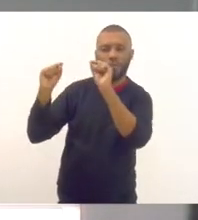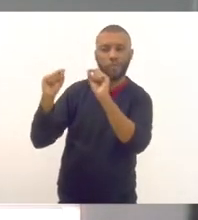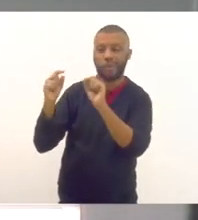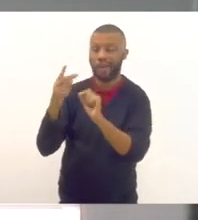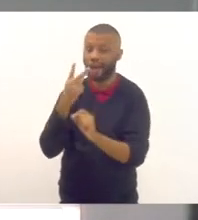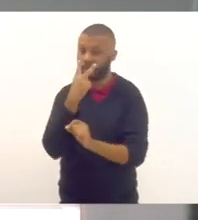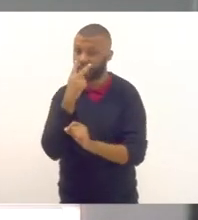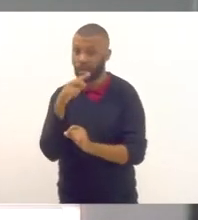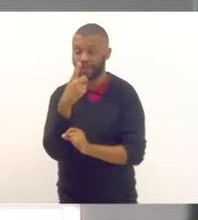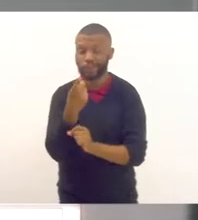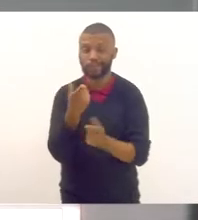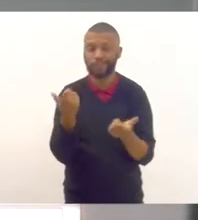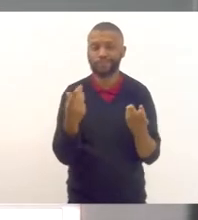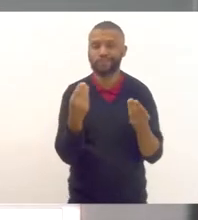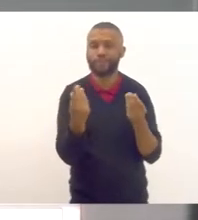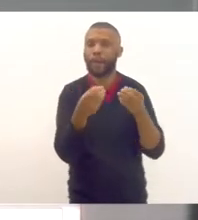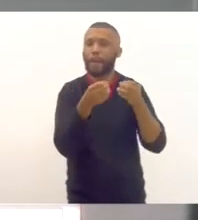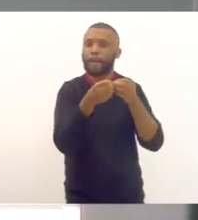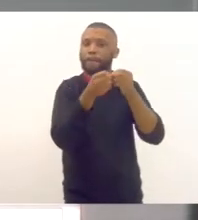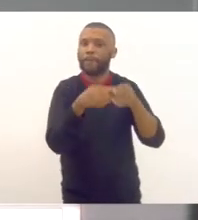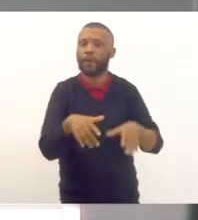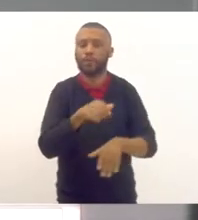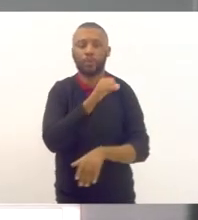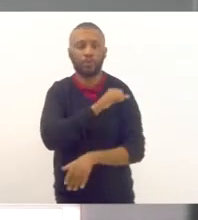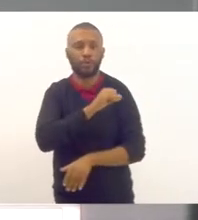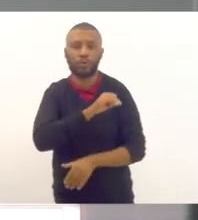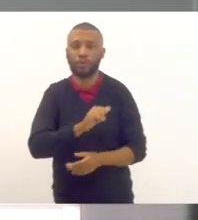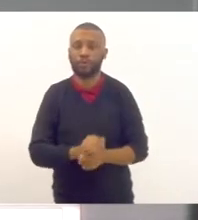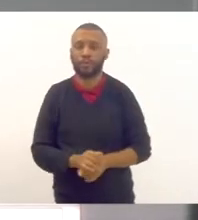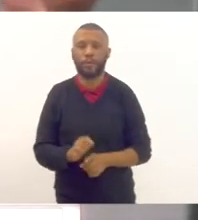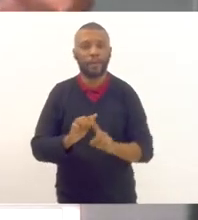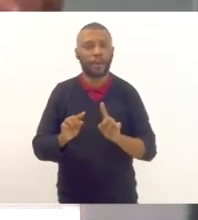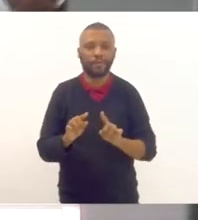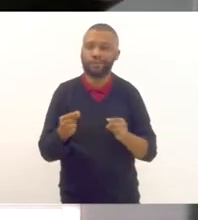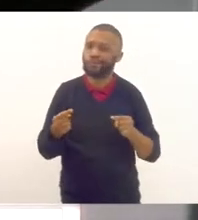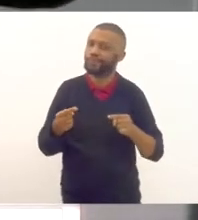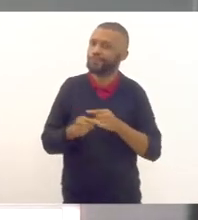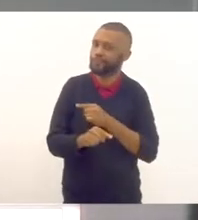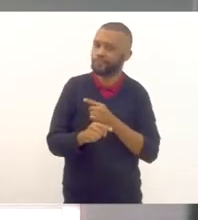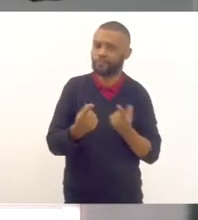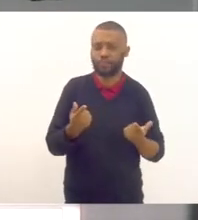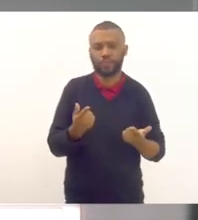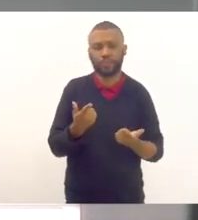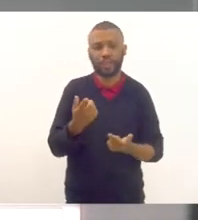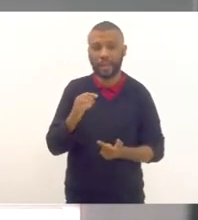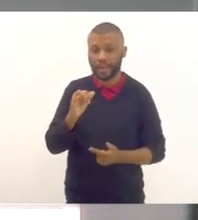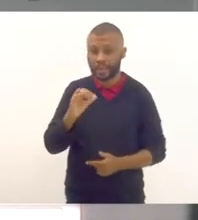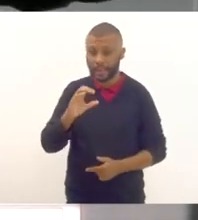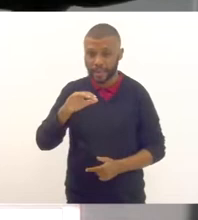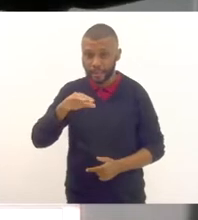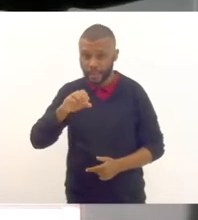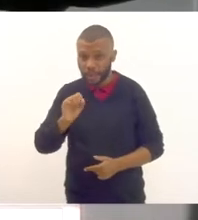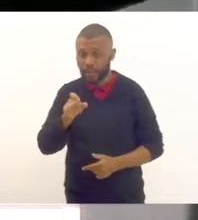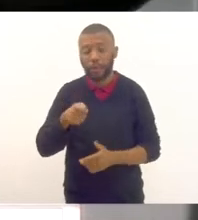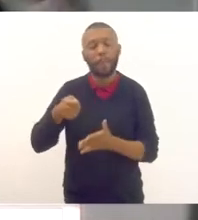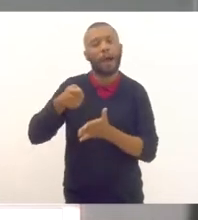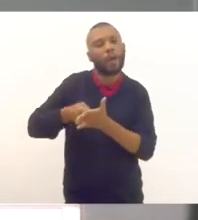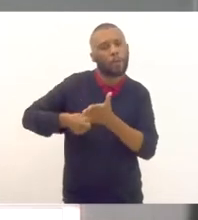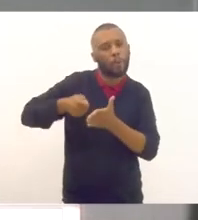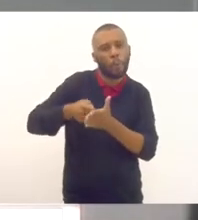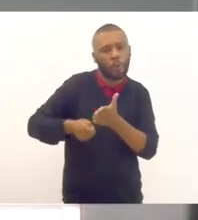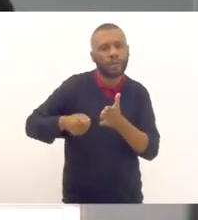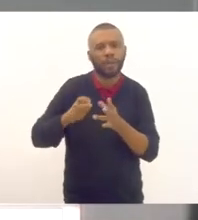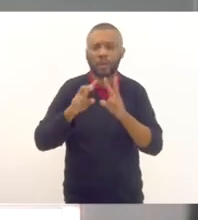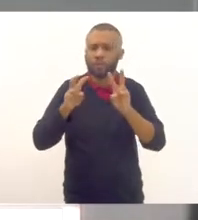casa é que, no mínimo, iguale. Não tem sentido, o ICMS foi uma luta nossa do combustível, o Rio